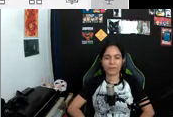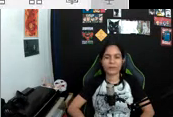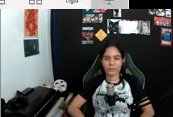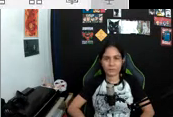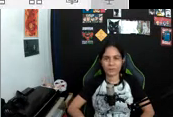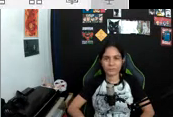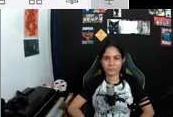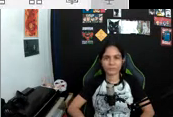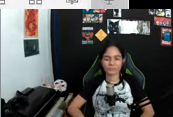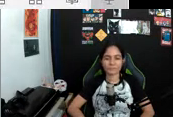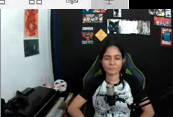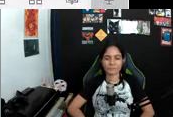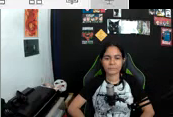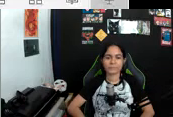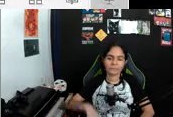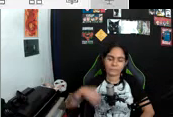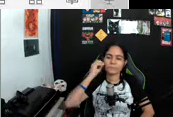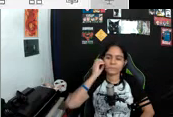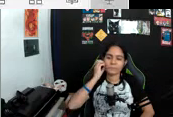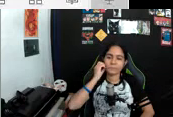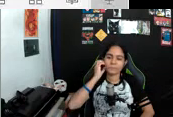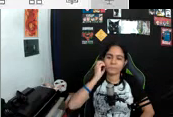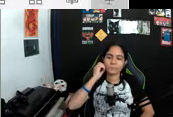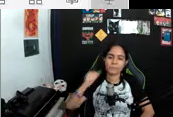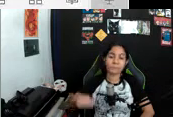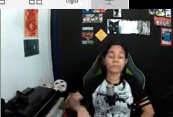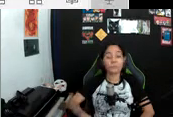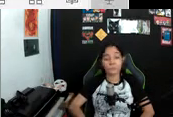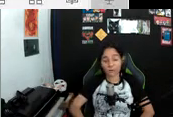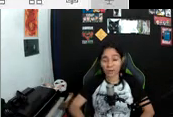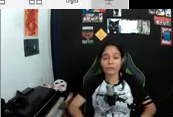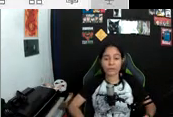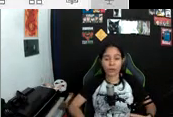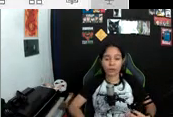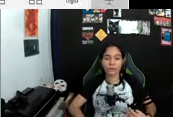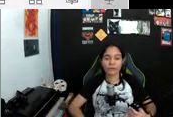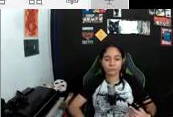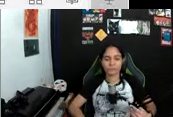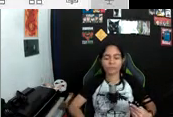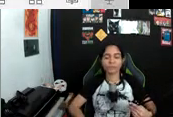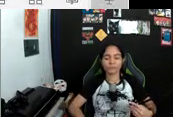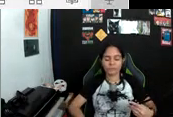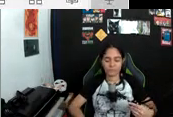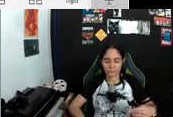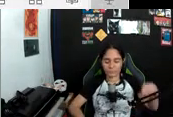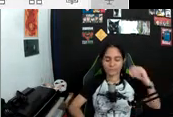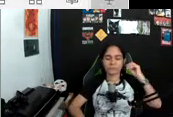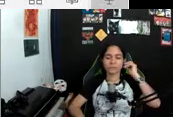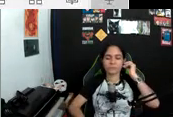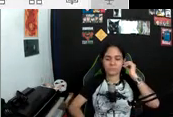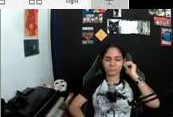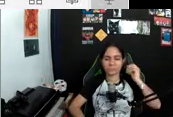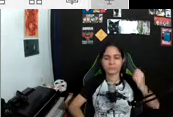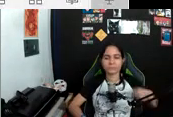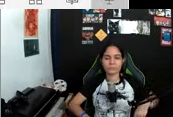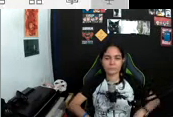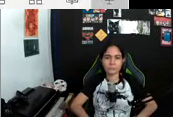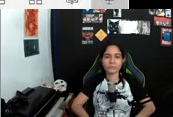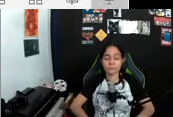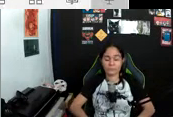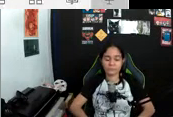Sim, então, é uma situação que só a mulher mesmo, que é mulher, sofre, sabe, que passa aquilo